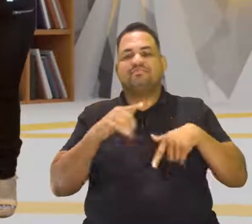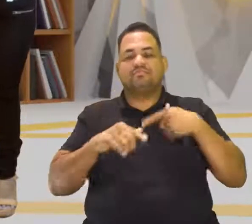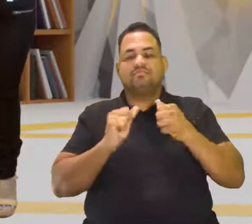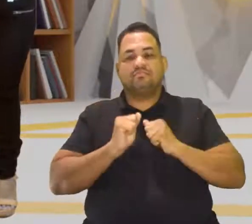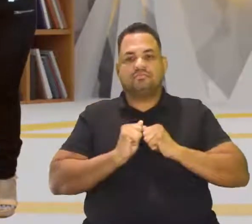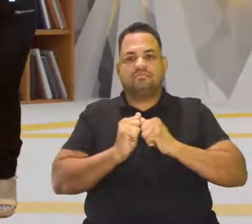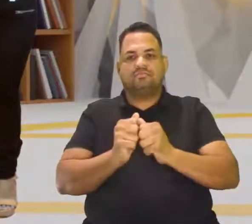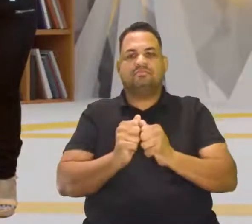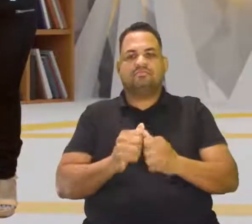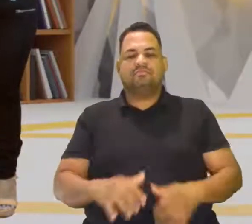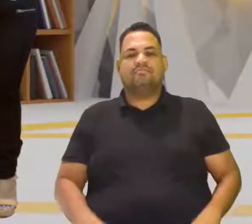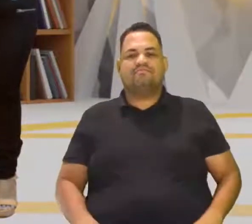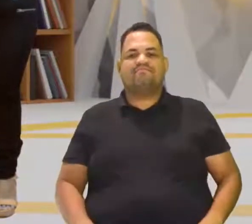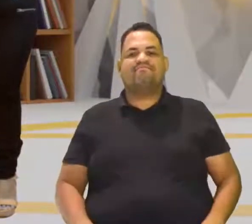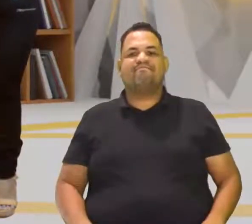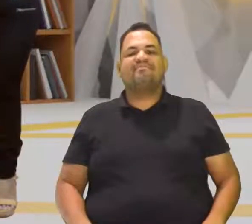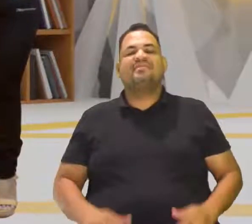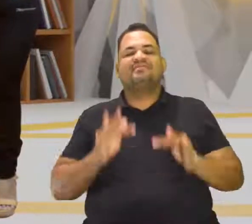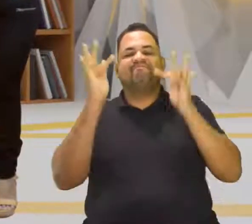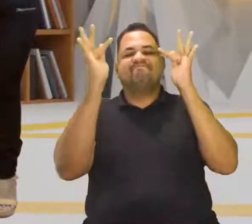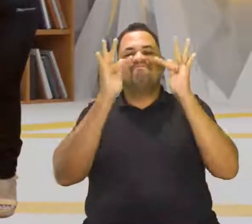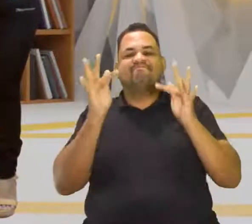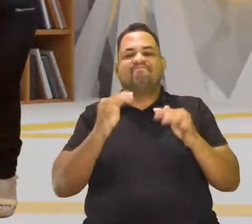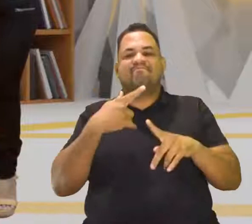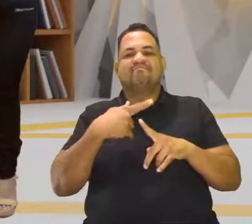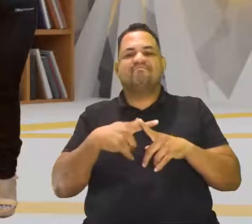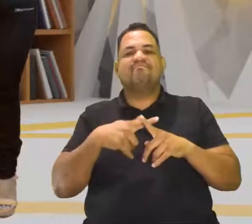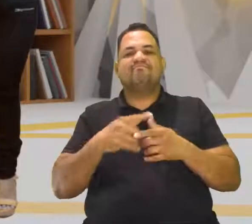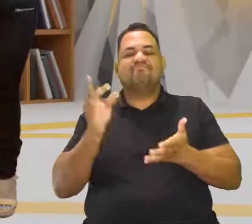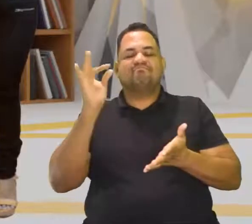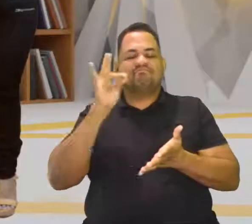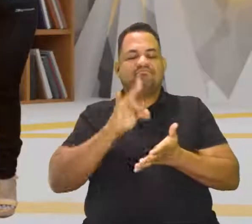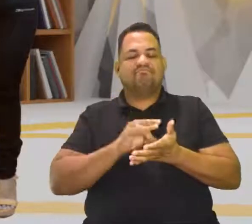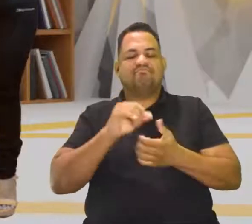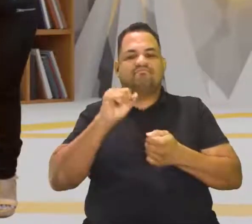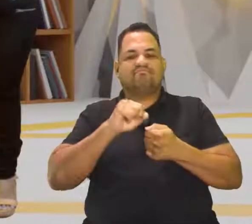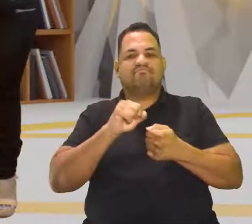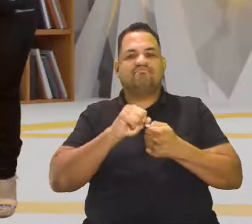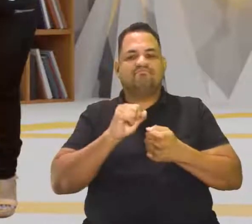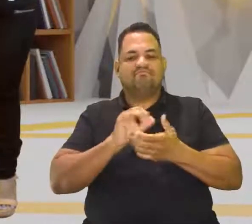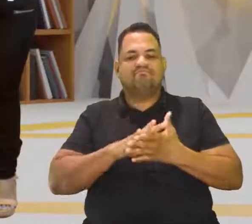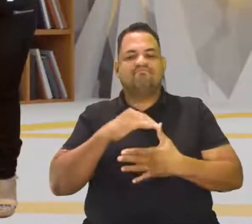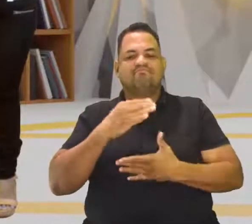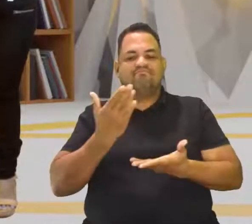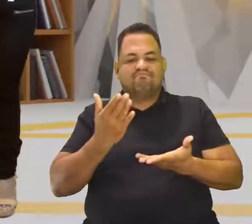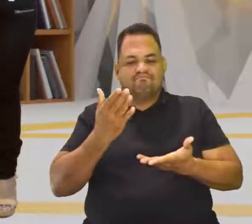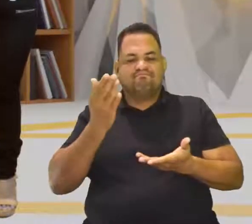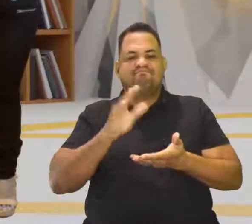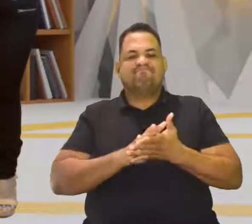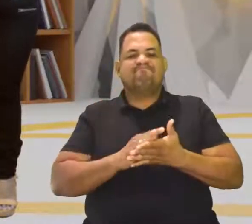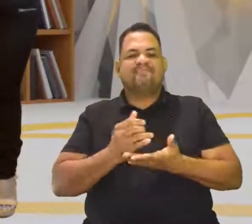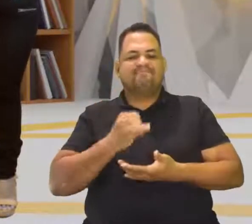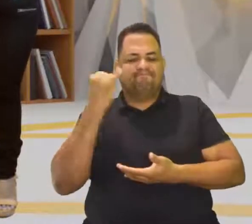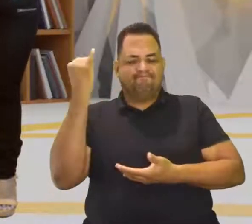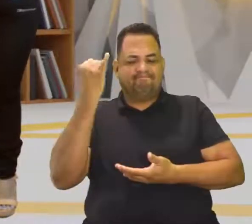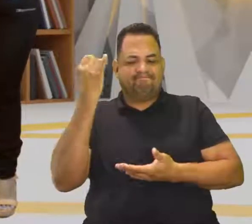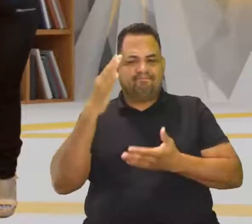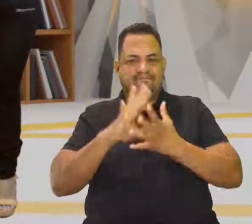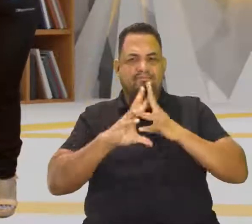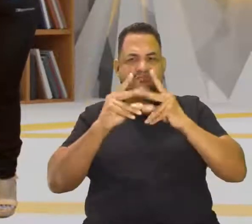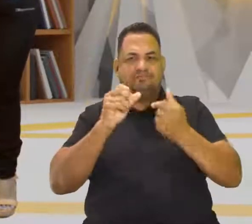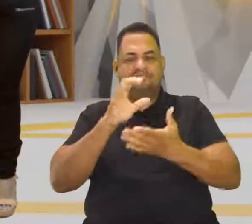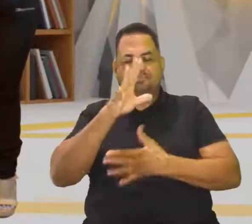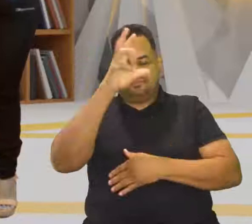só acompanhando e eu fico muito feliz porque vocês realmente fazem valer a pena que tudo que